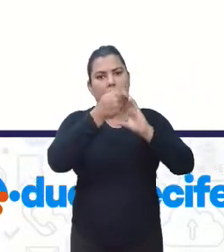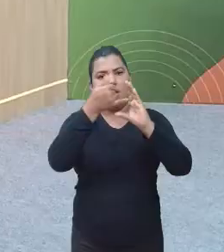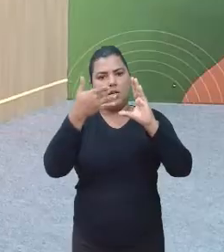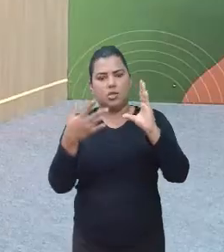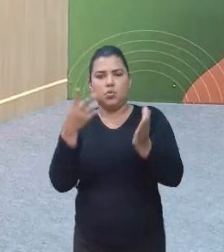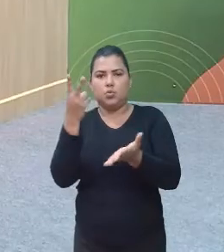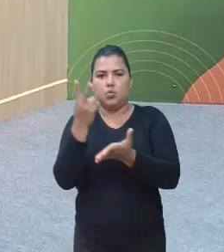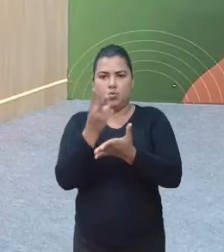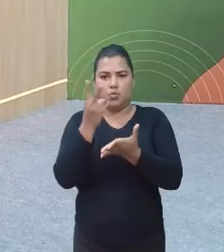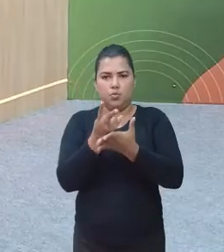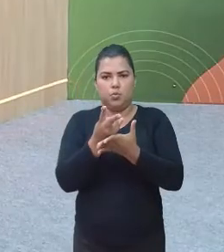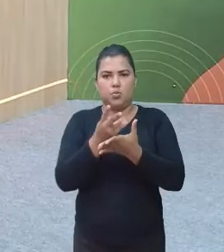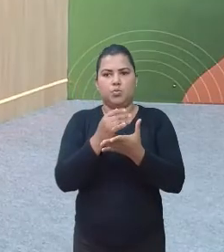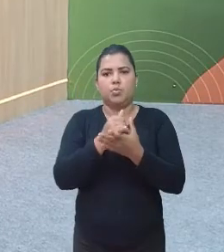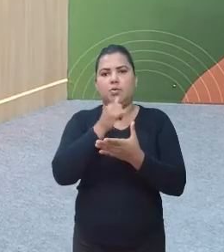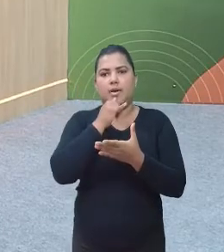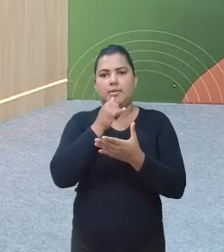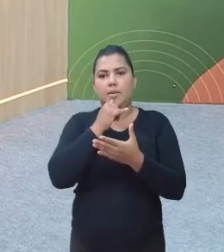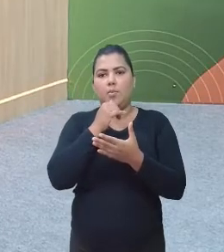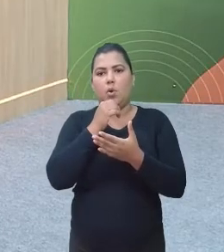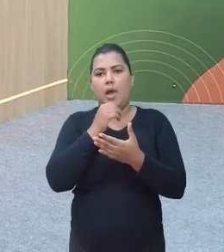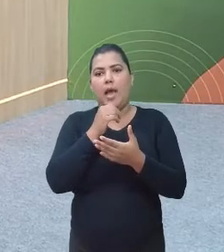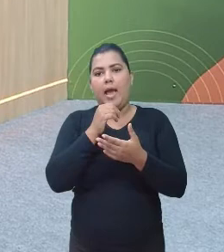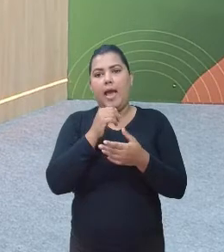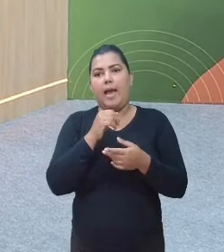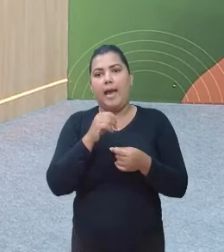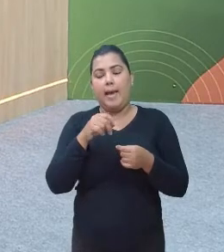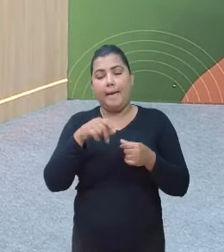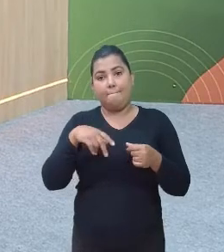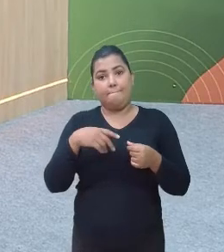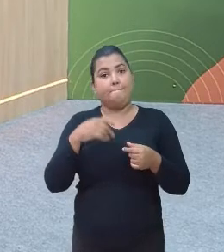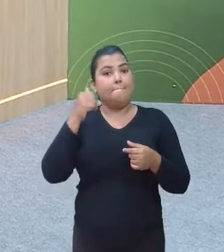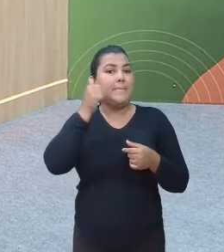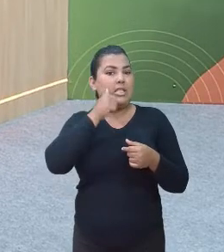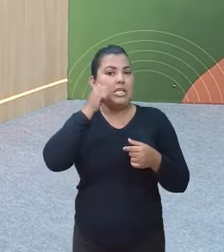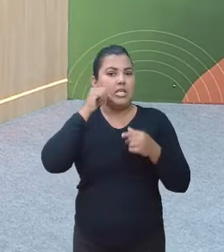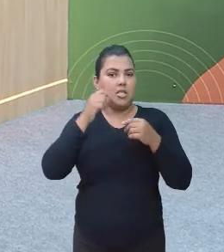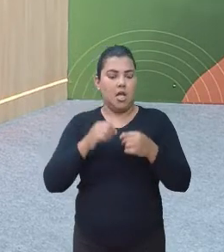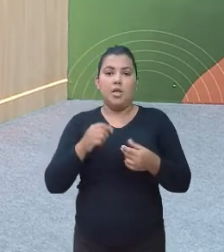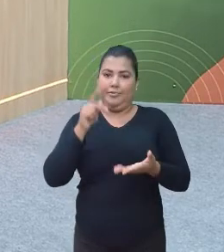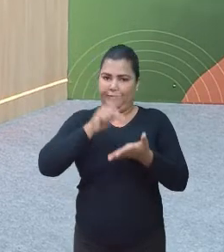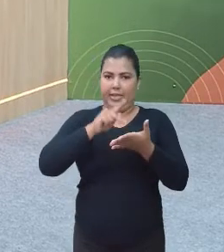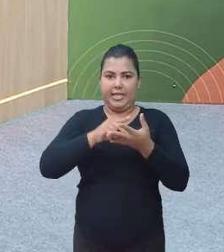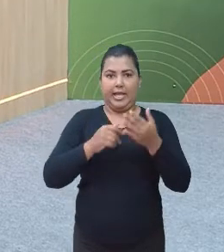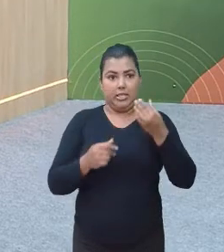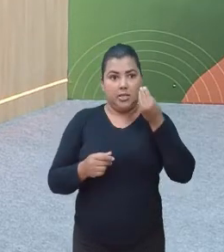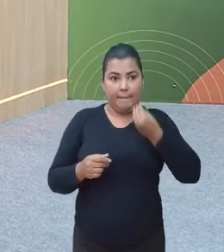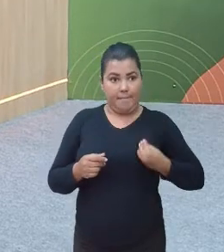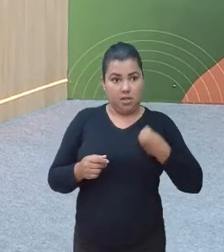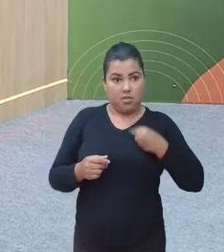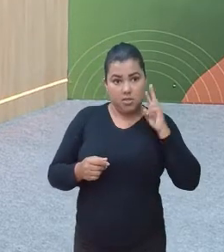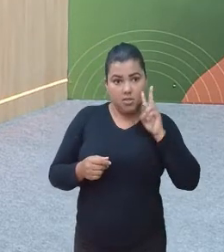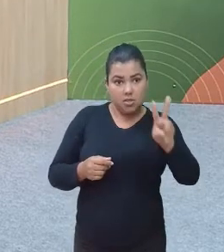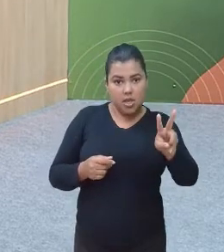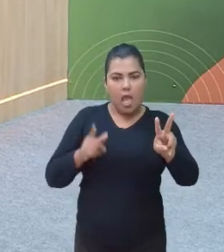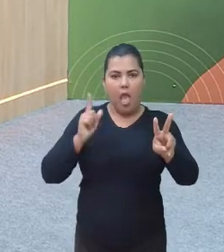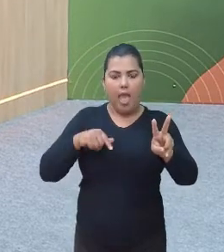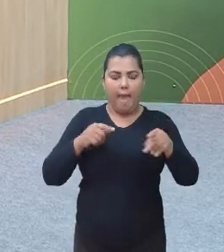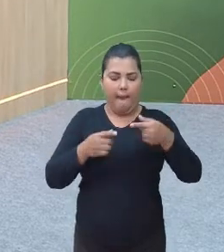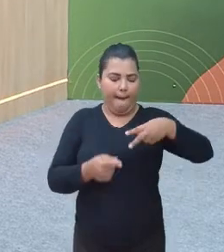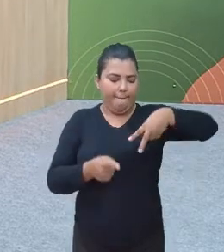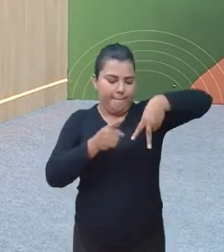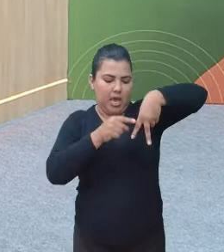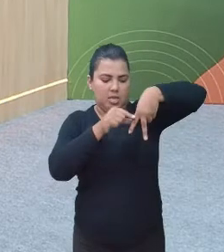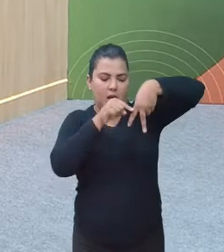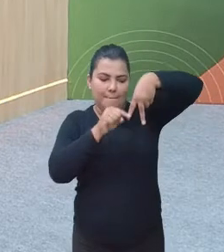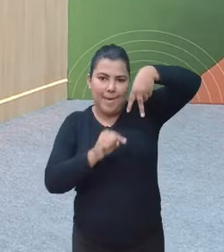mantidas, né? Obviamente que a perna dela do tamanho real é maior do que a perna dela quando eu vejo pela TV e é maior